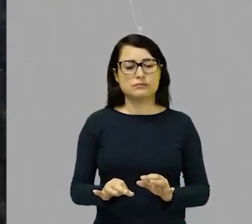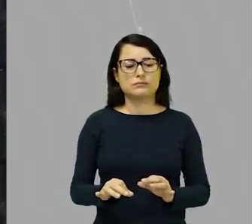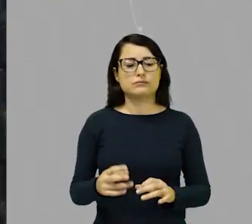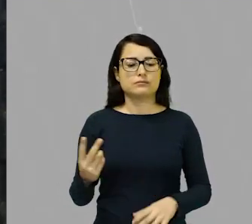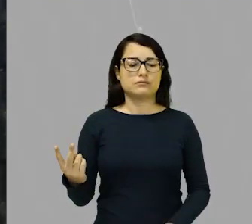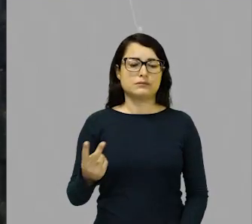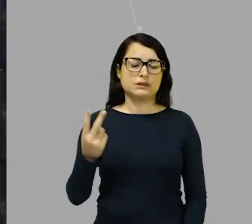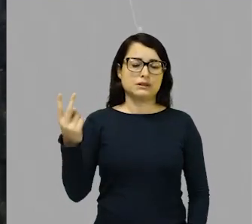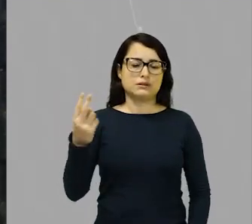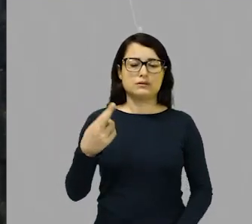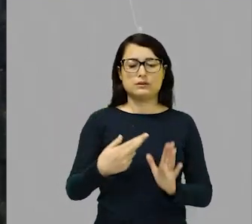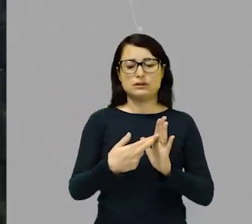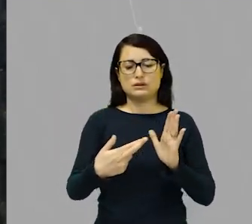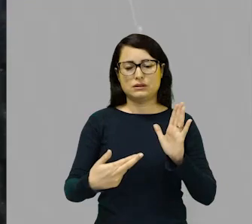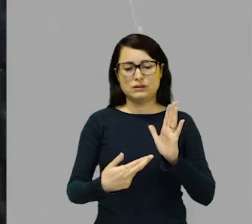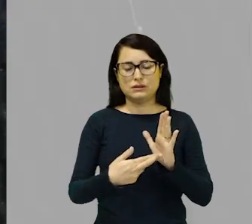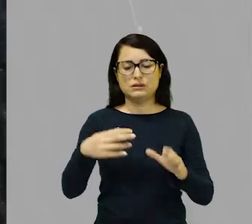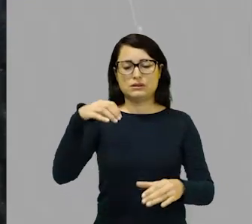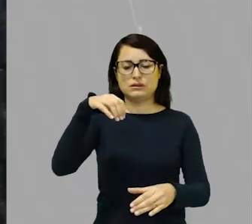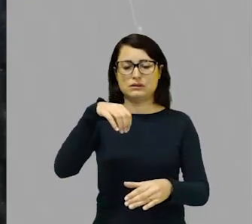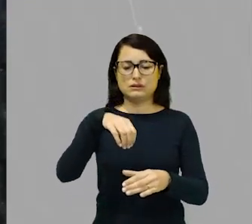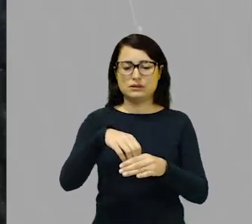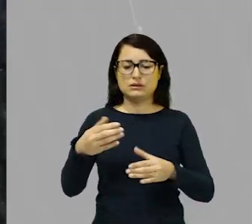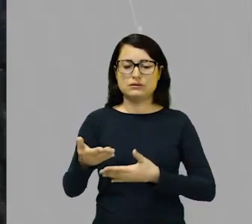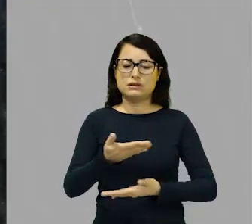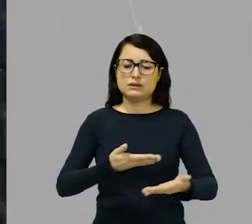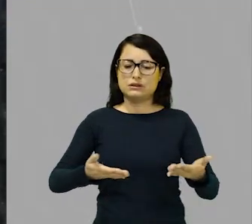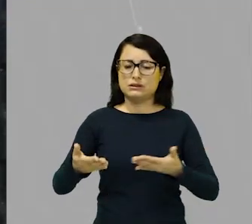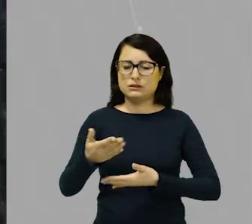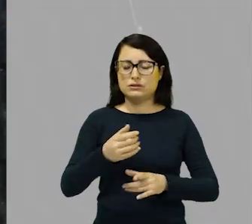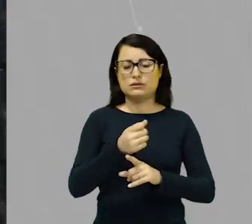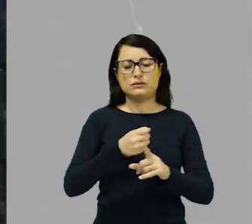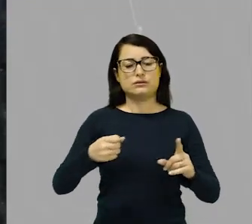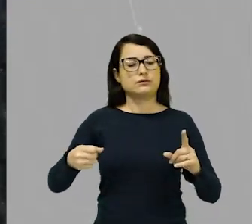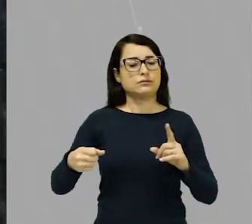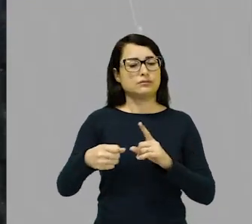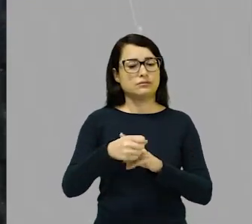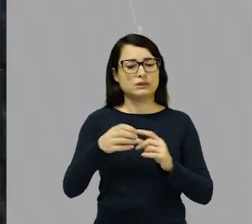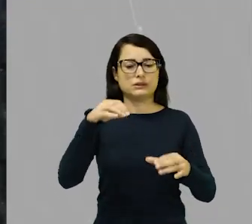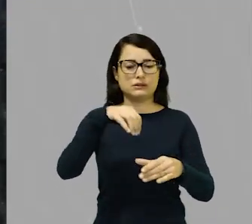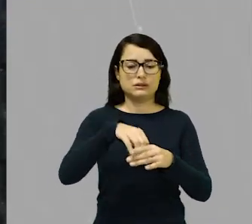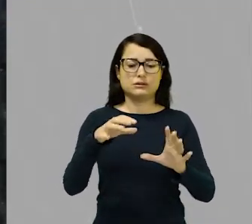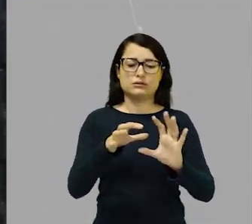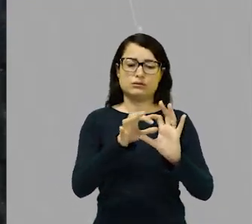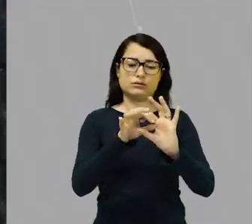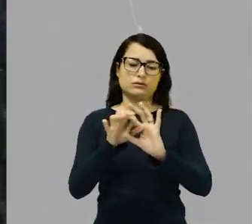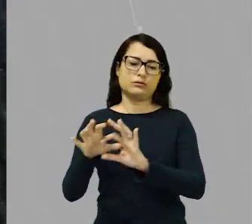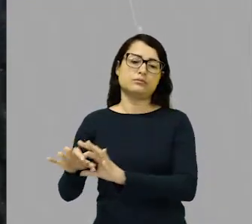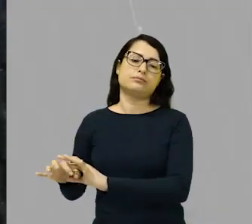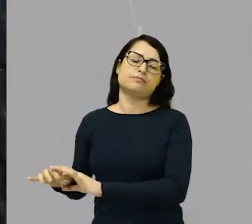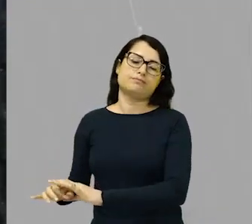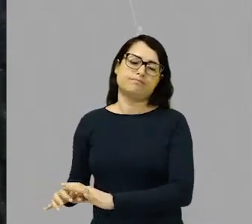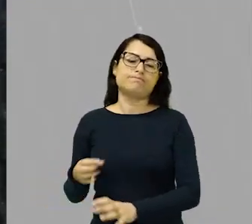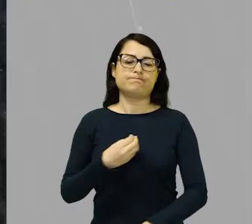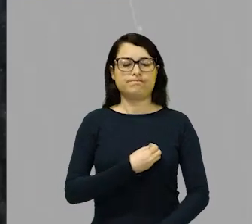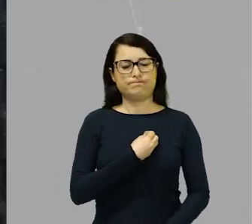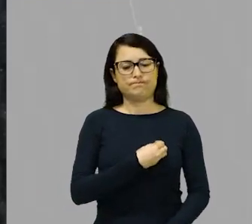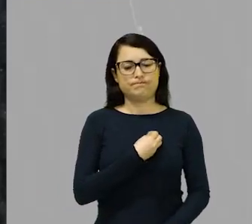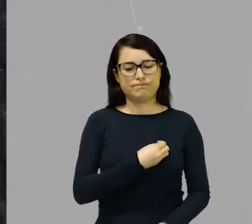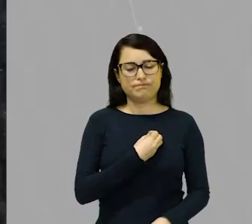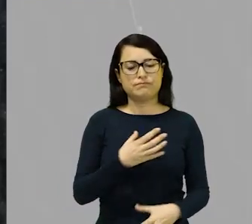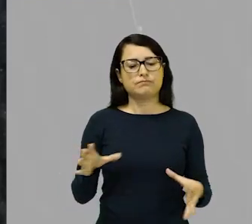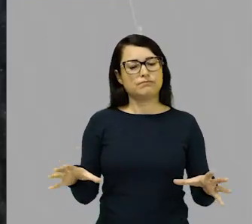valores e normas dentro daquelas interações sociais, dentro daquele contexto de vivência